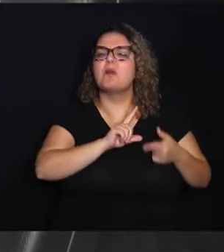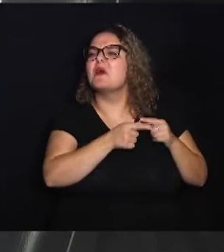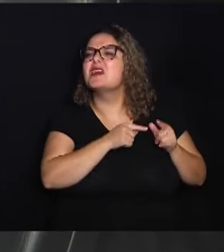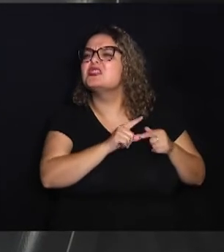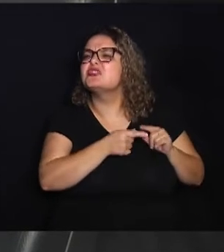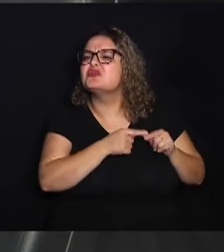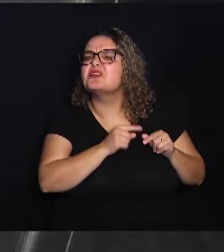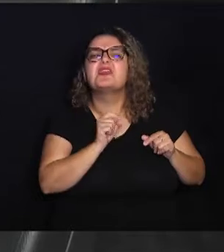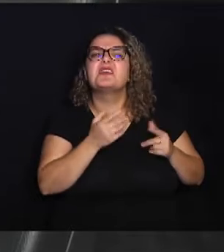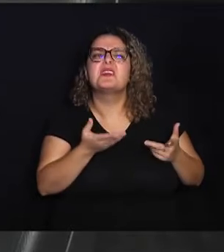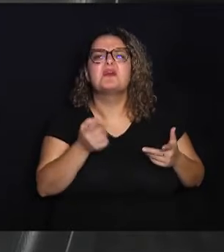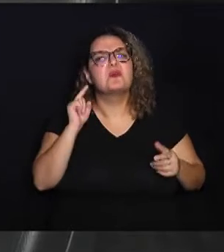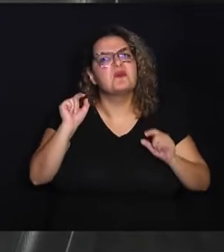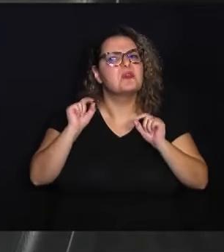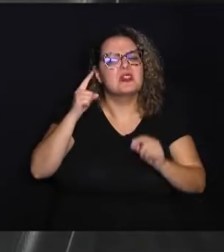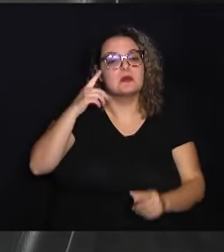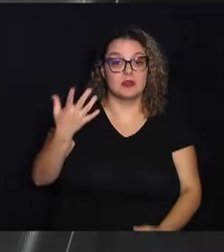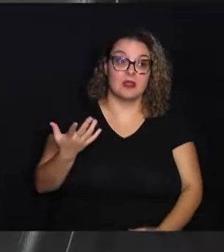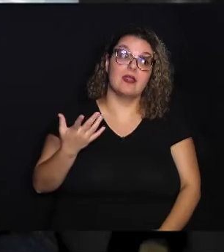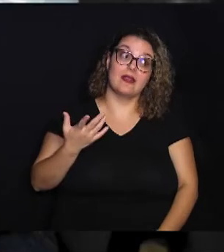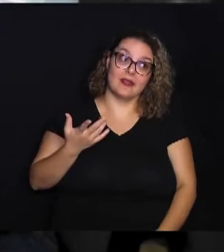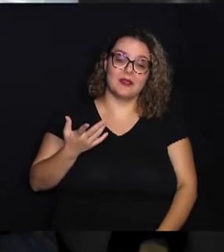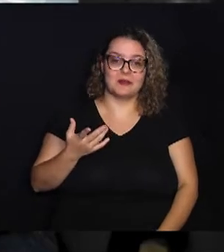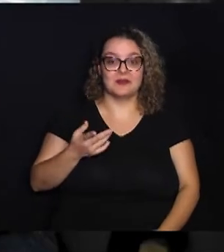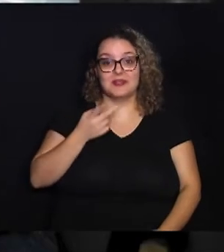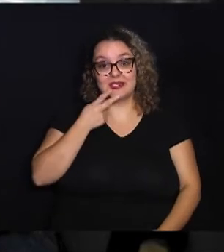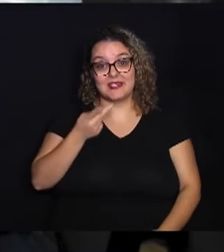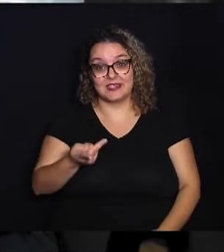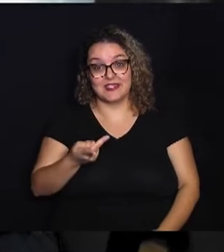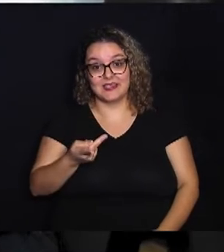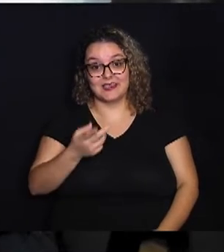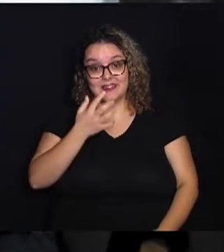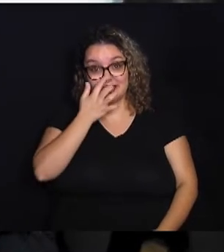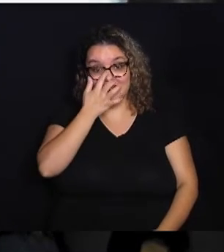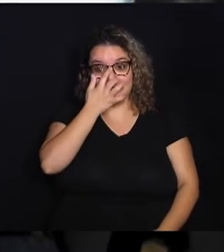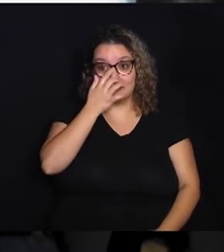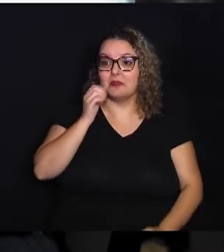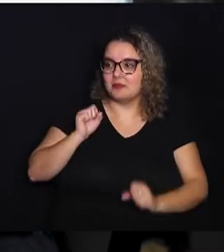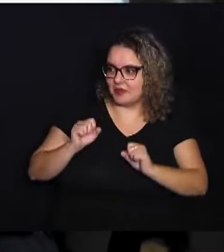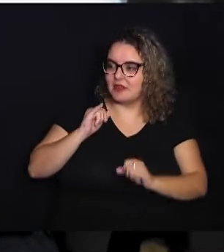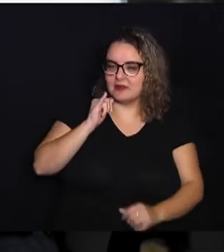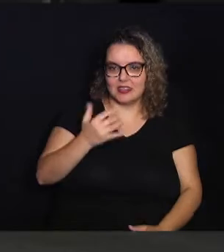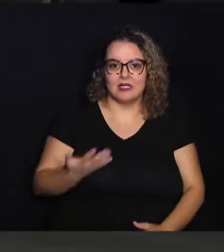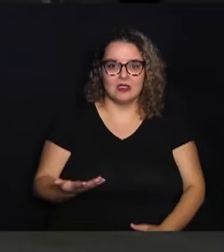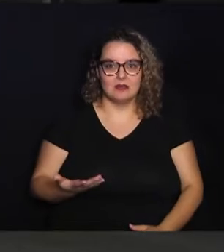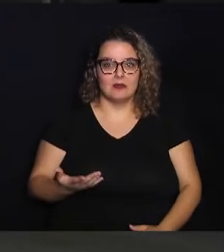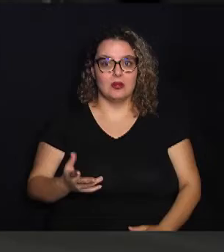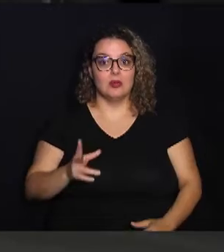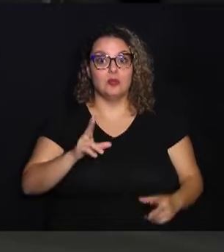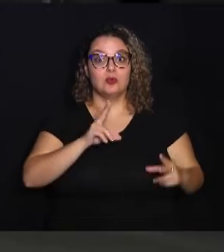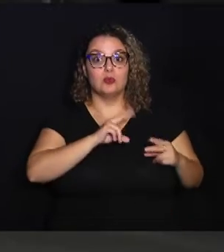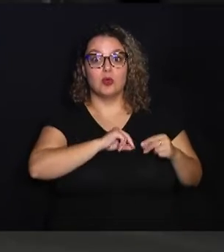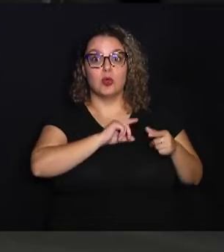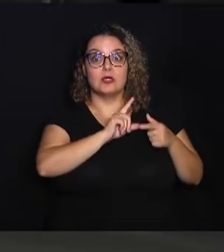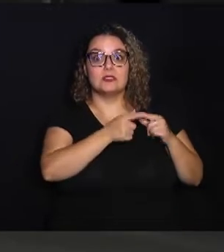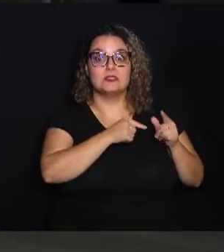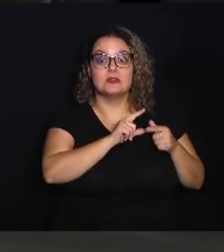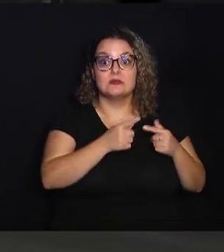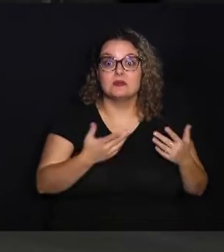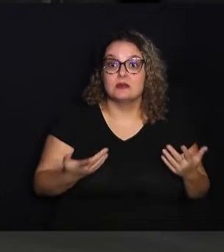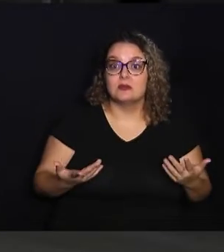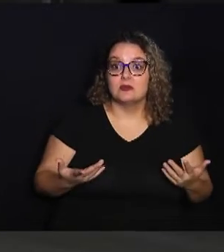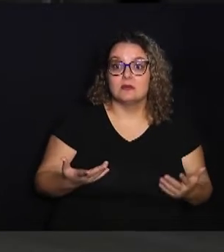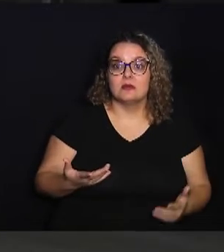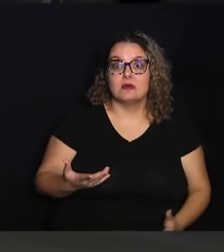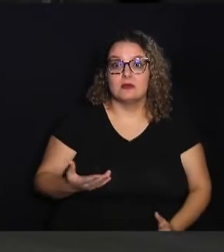que é esse cara? O que ele pensa? Olha, eu vou dizer, né? Pode falar. Porque a gente tinha, nossa, o Major Jaime vai ser um homem